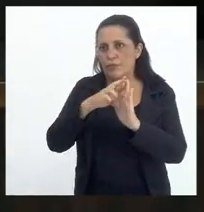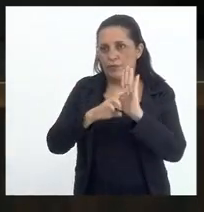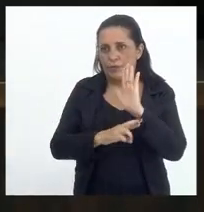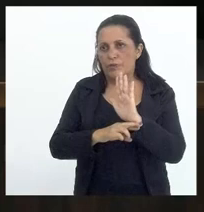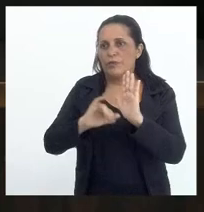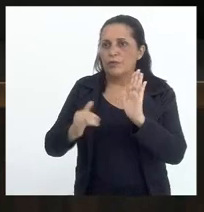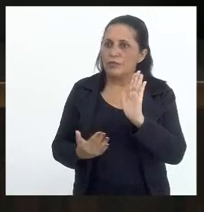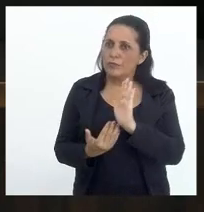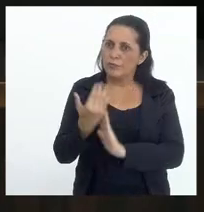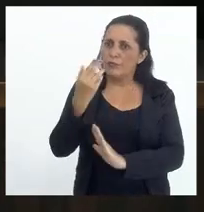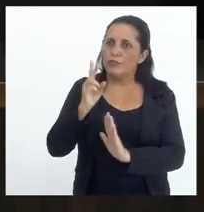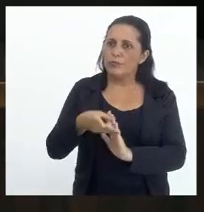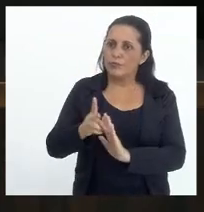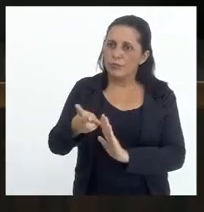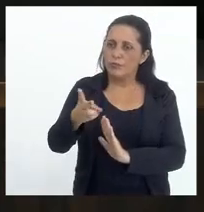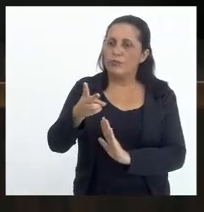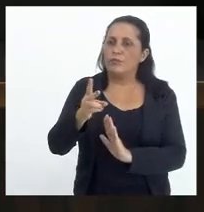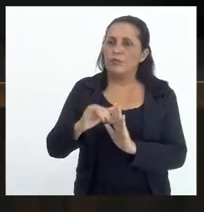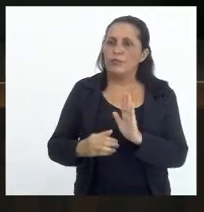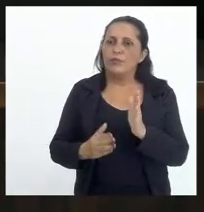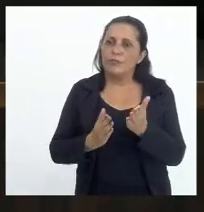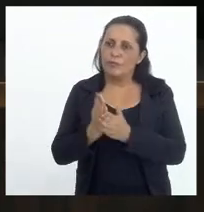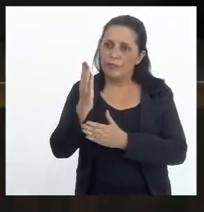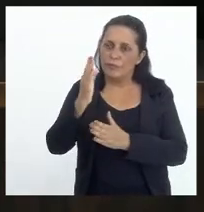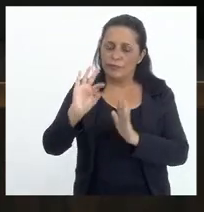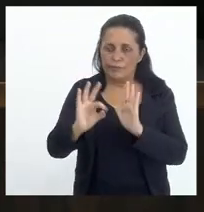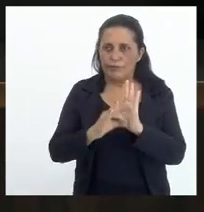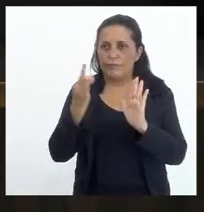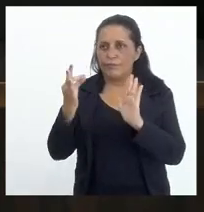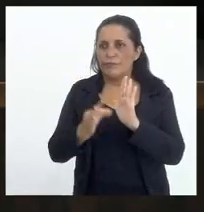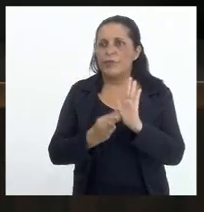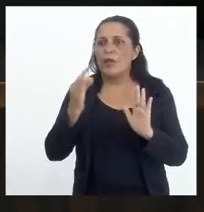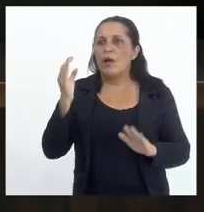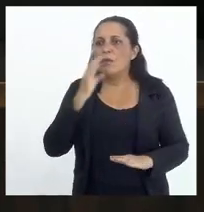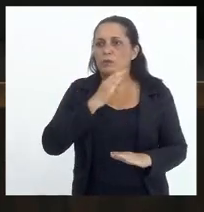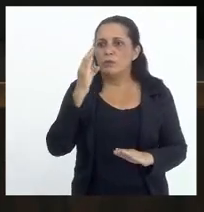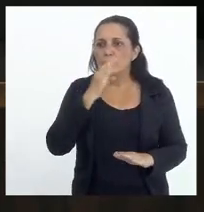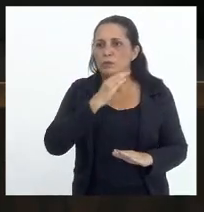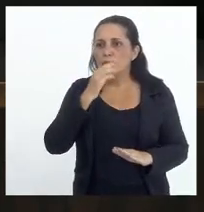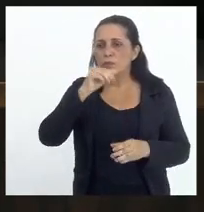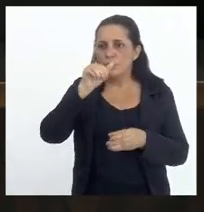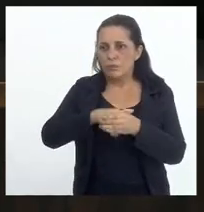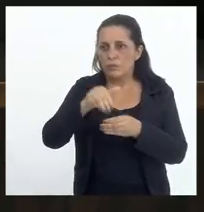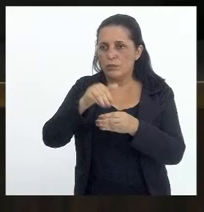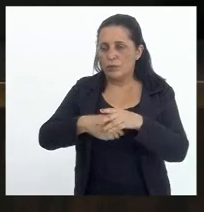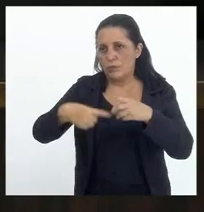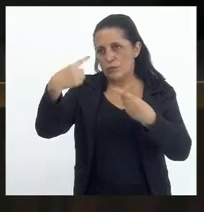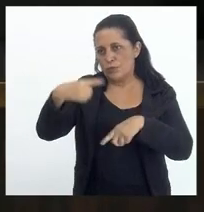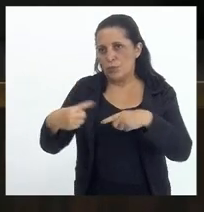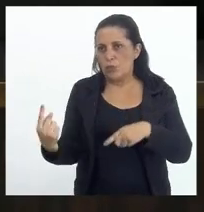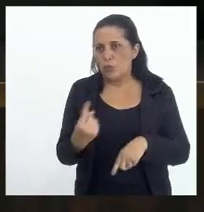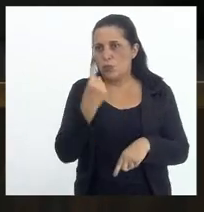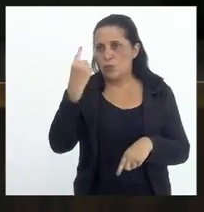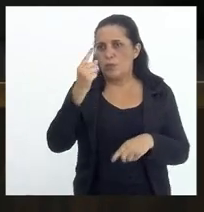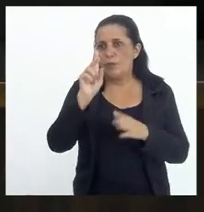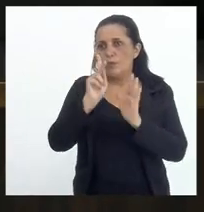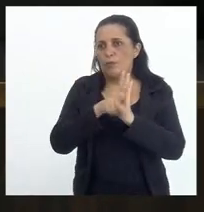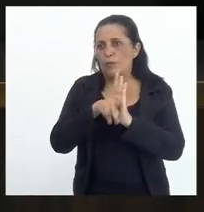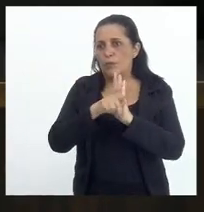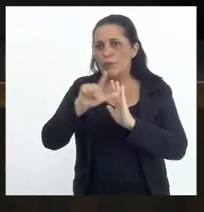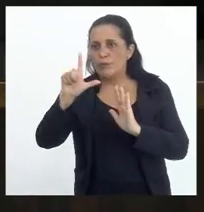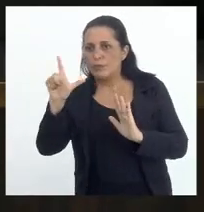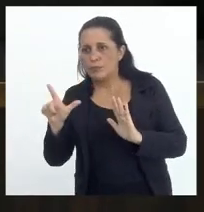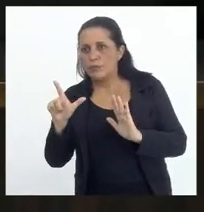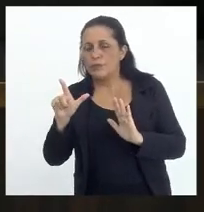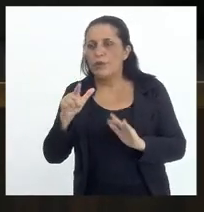aprovam, permaneçam como estão aprovados, vai autógrafo. Em regime de urgência, em votação, em discussão única, projeto de lei 4512, de 21, de